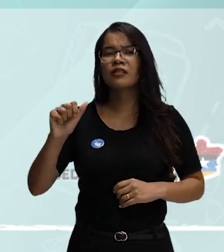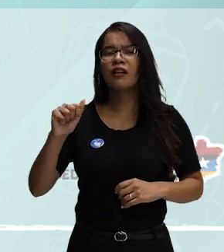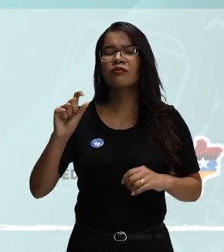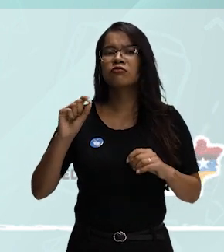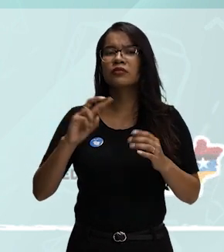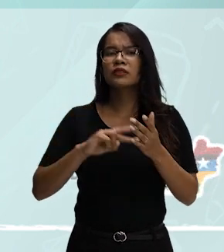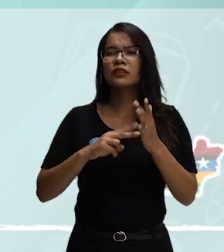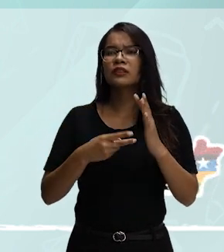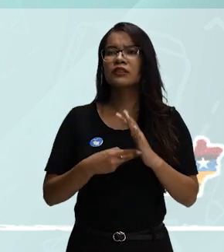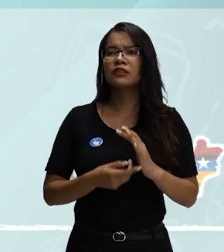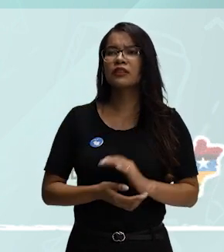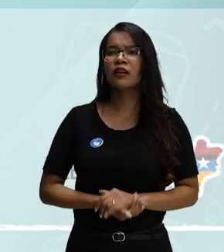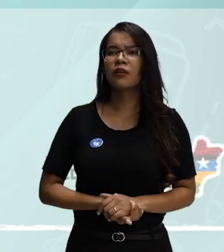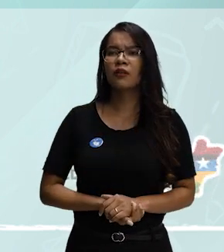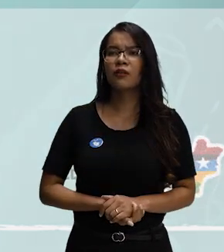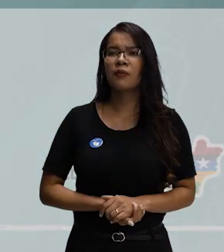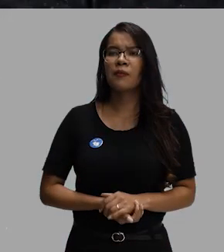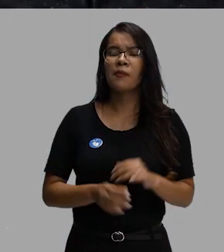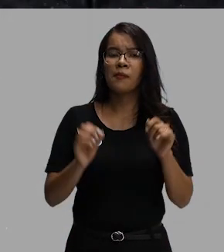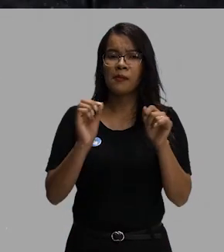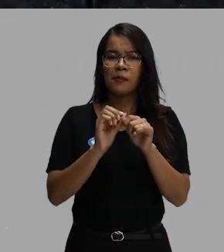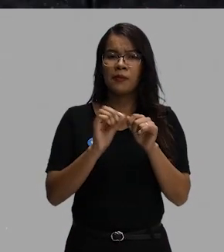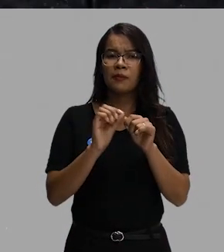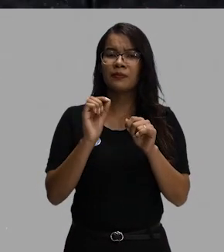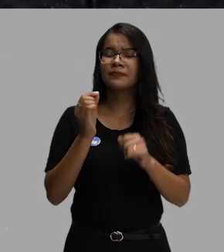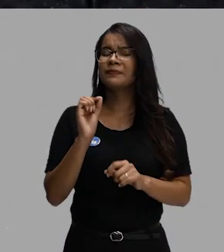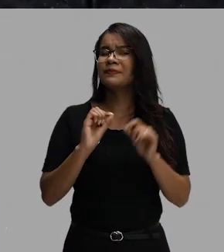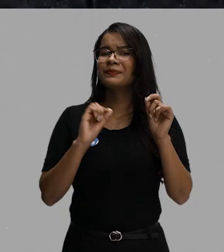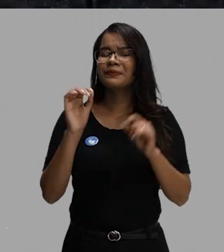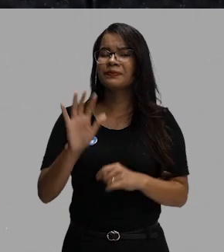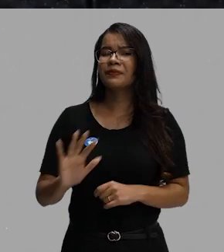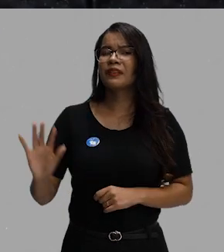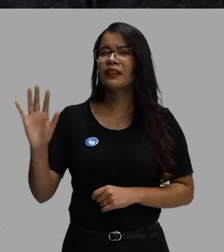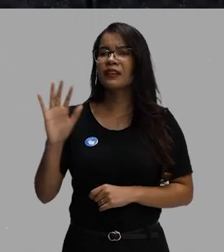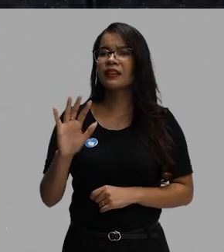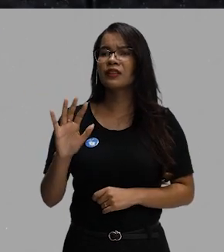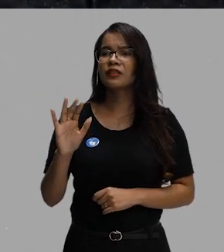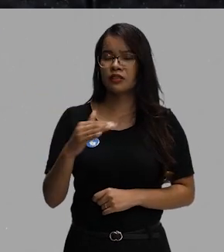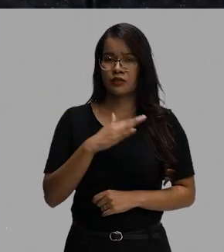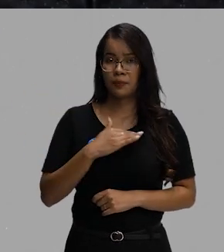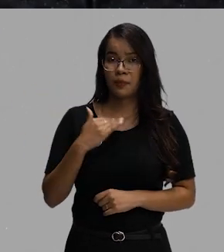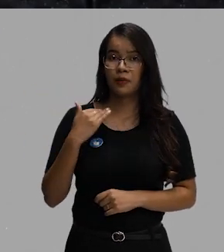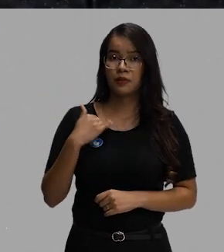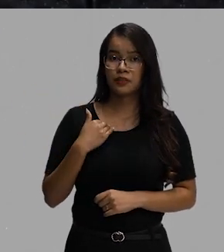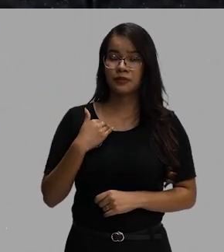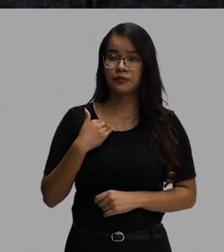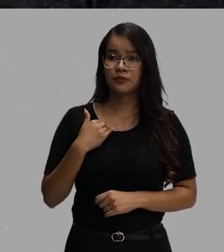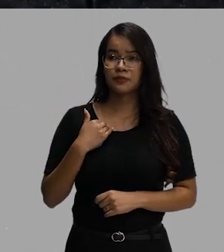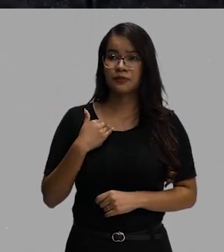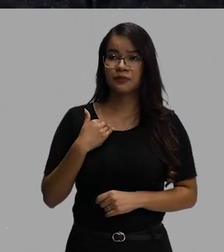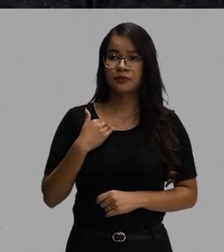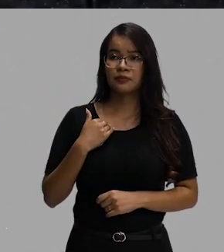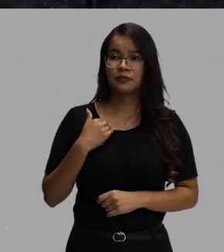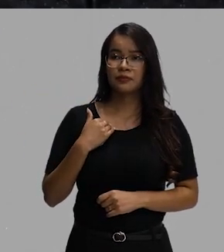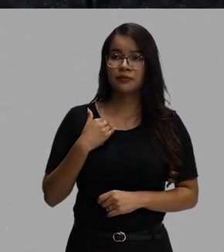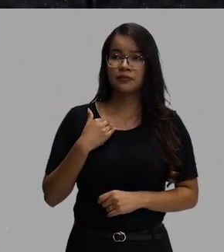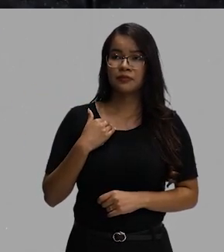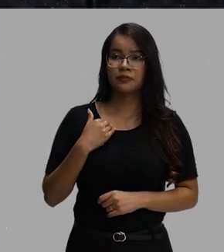não. Aqui ele faz ele tá, em que ambiente aqui nós temos? Ambiente de morte. Ambiente de